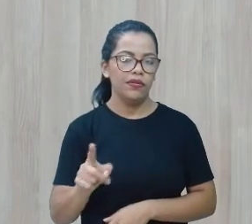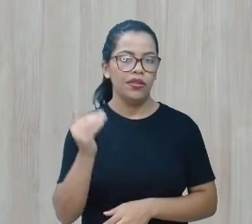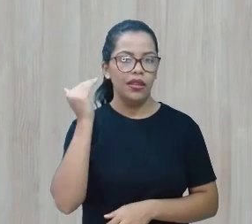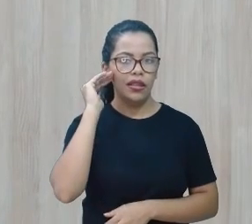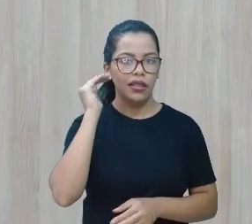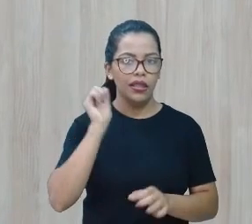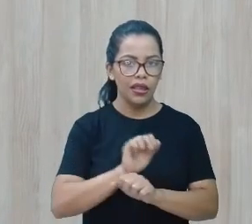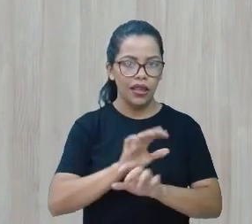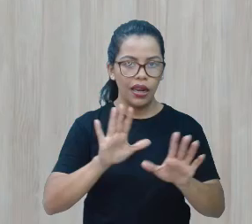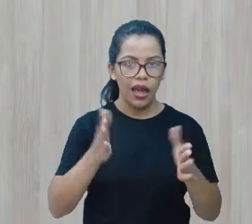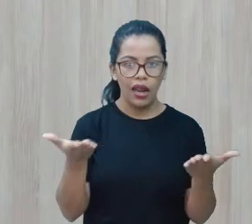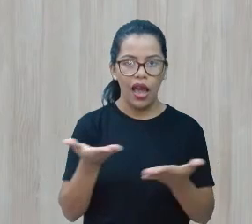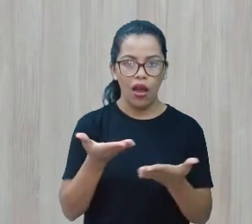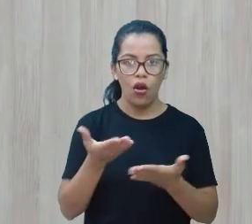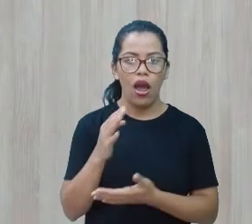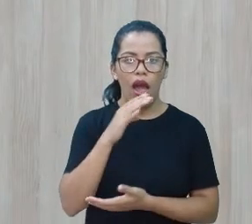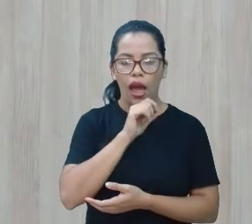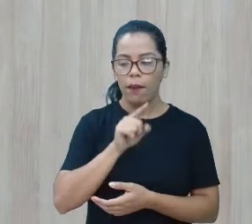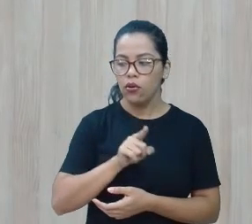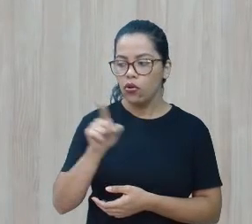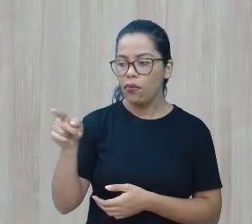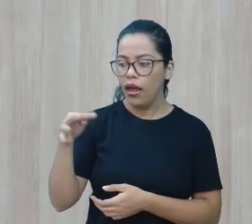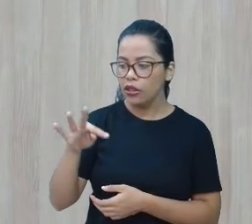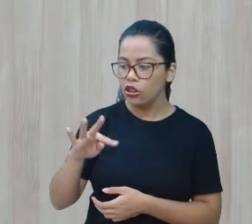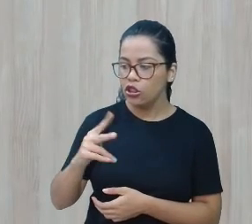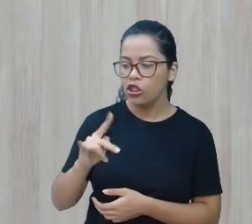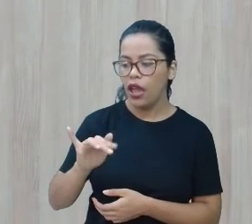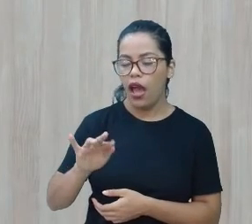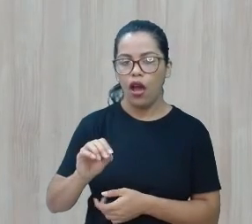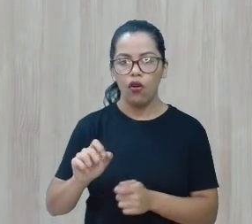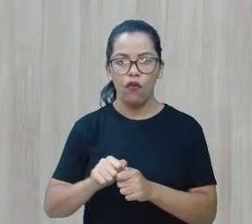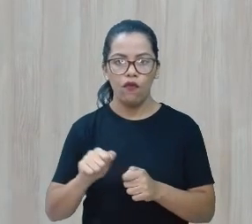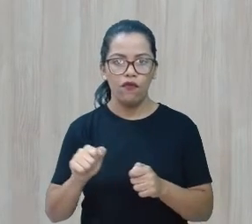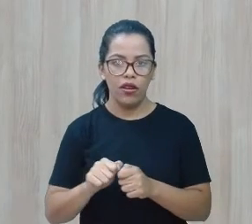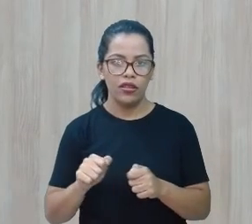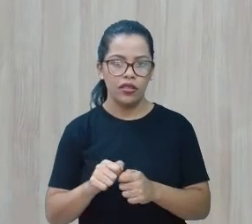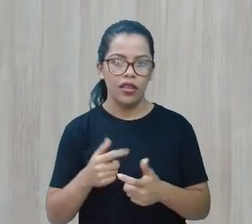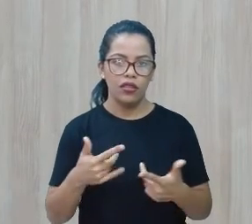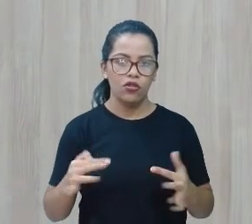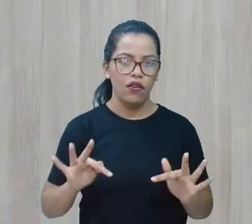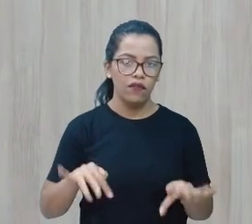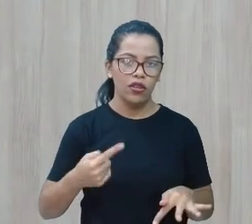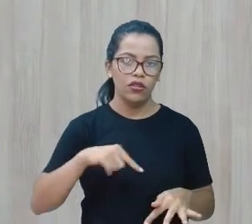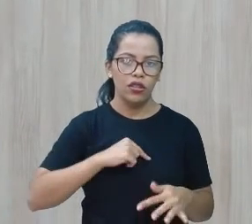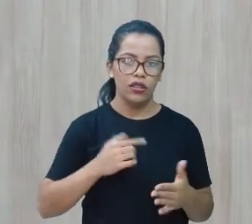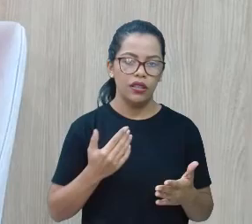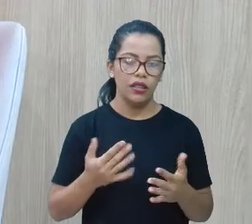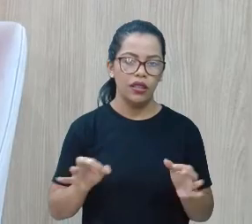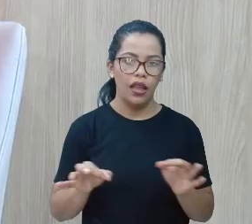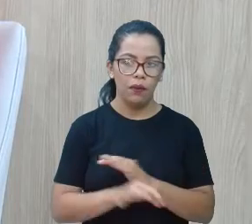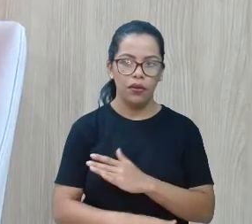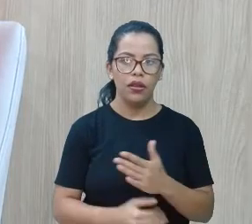aí. Vou passar a palavra rapidinho para o professor Tiago, para ele fazer as considerações e a gente encerra a nossa aula, tá bom?